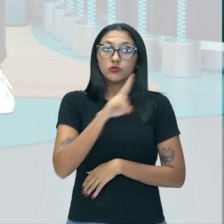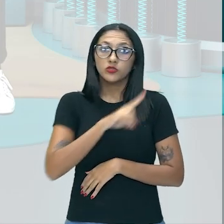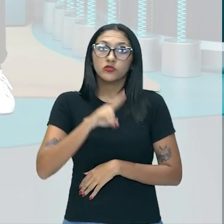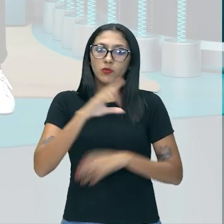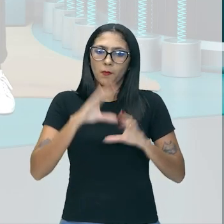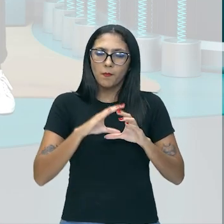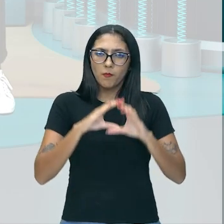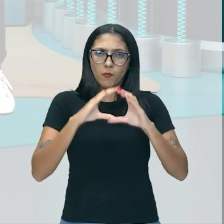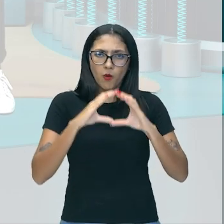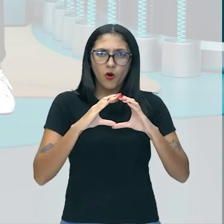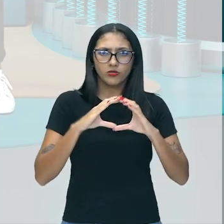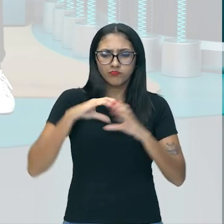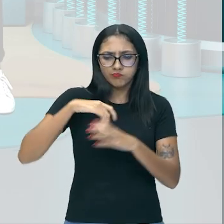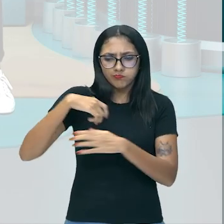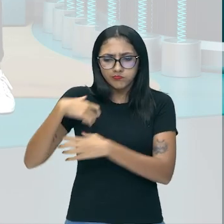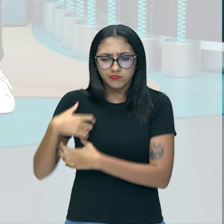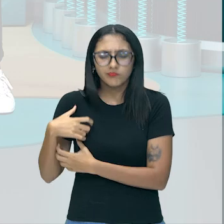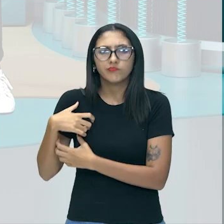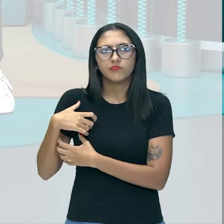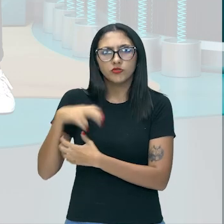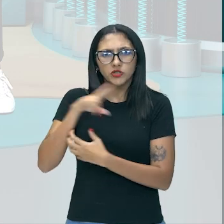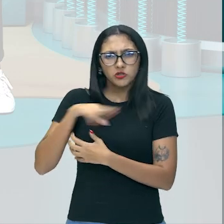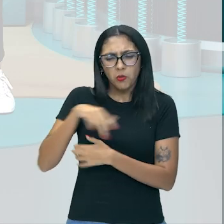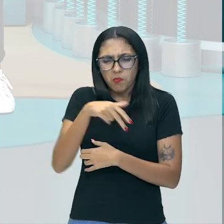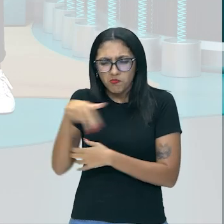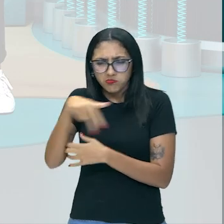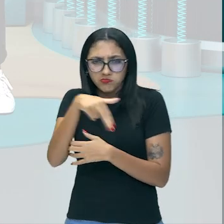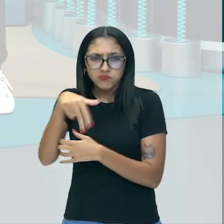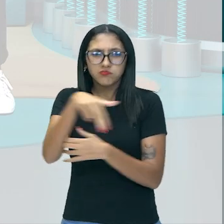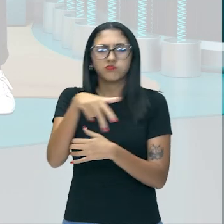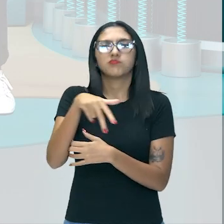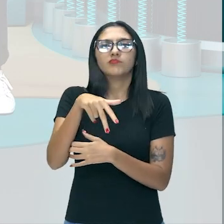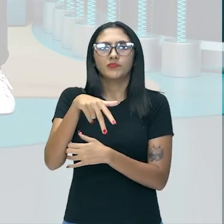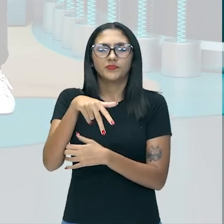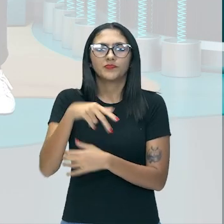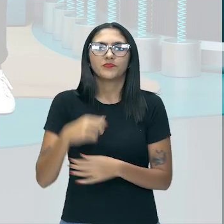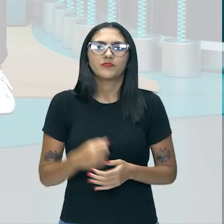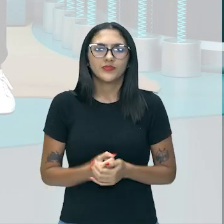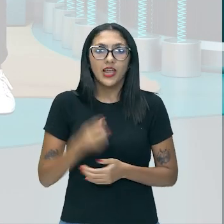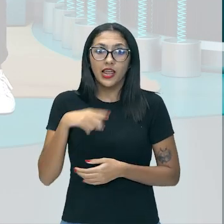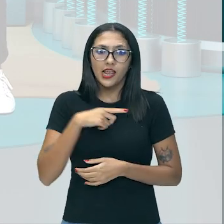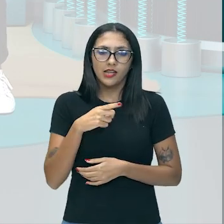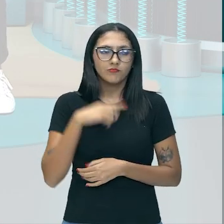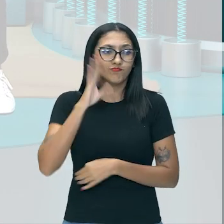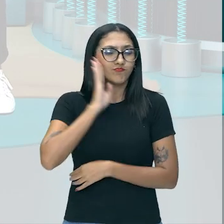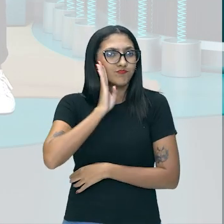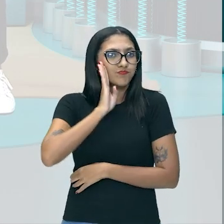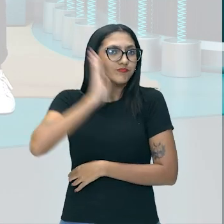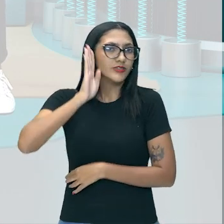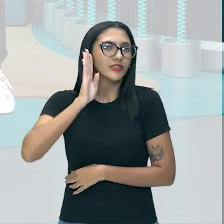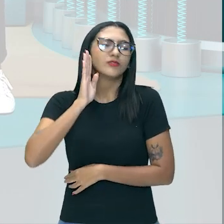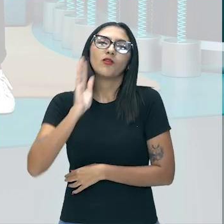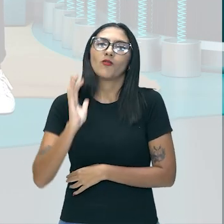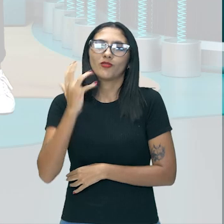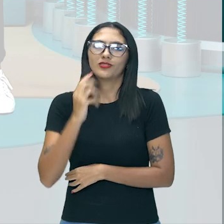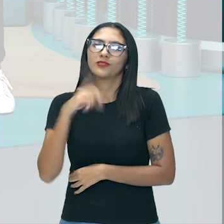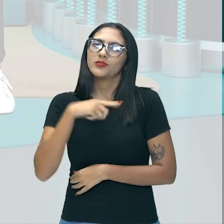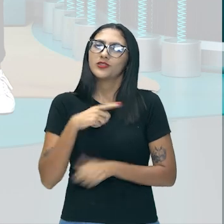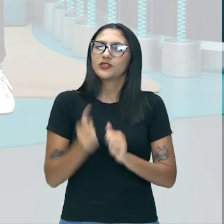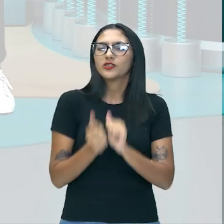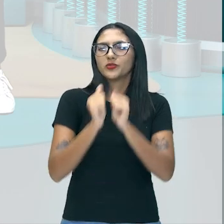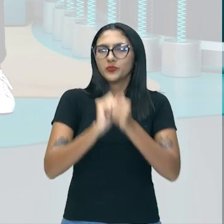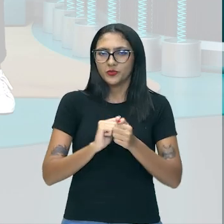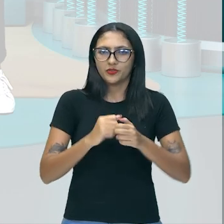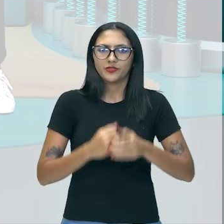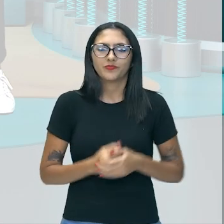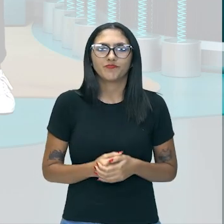nas mãos, né? Episódio que foi considerado aí o marco inicial desse esporte. E mais para frente, né, a gente